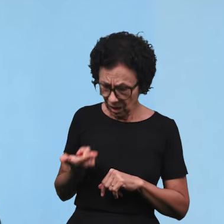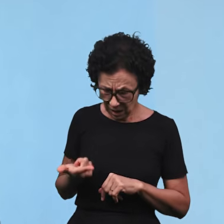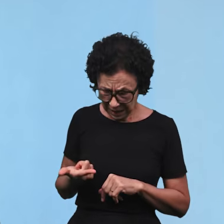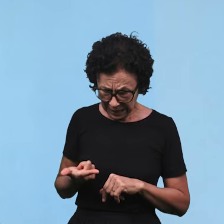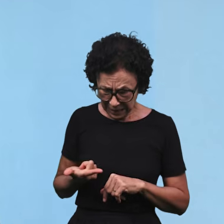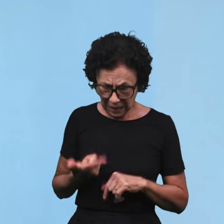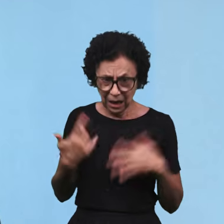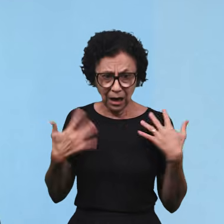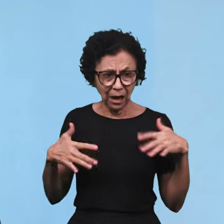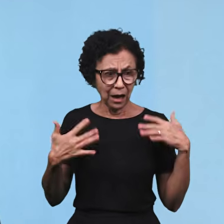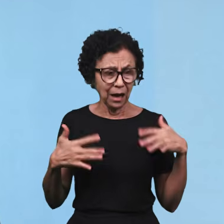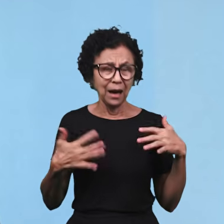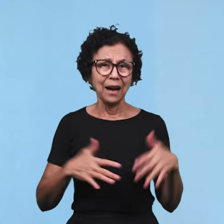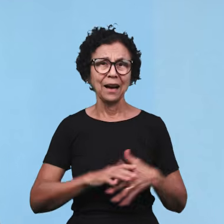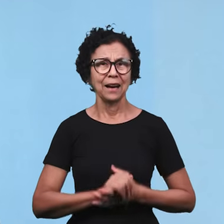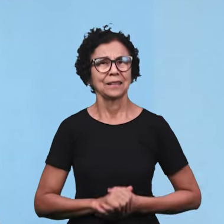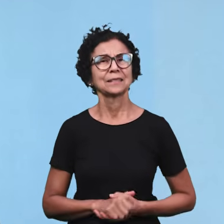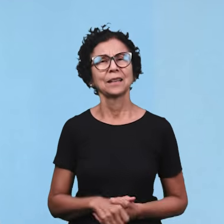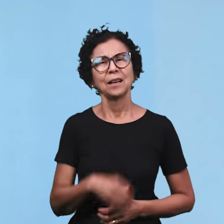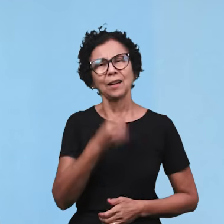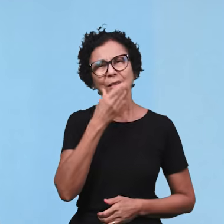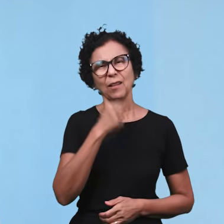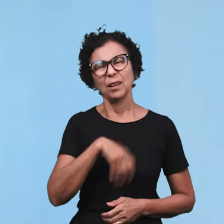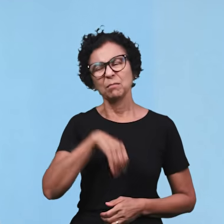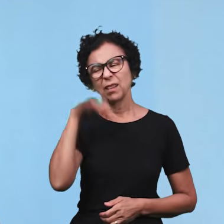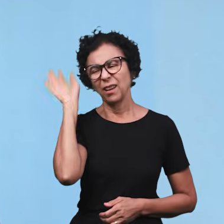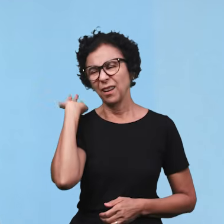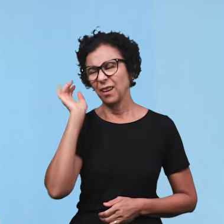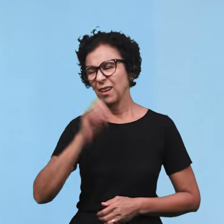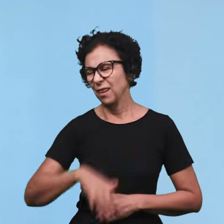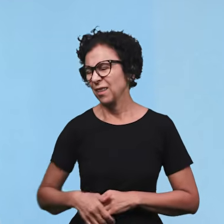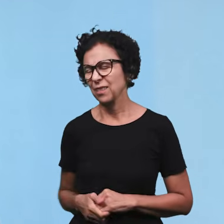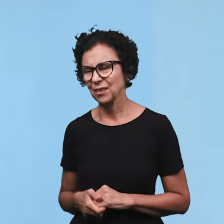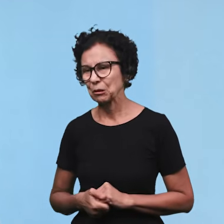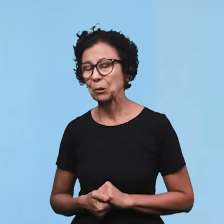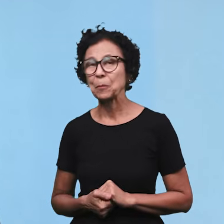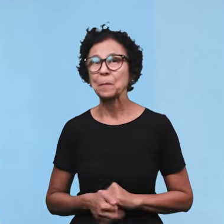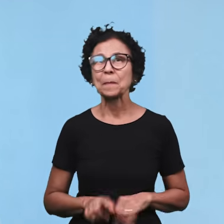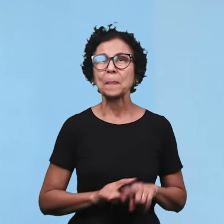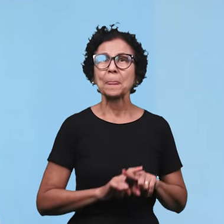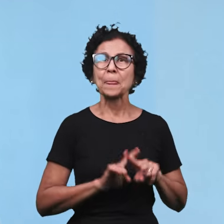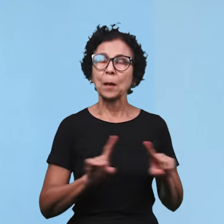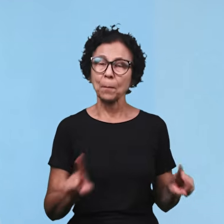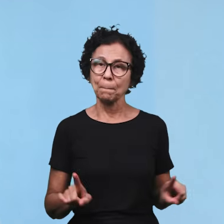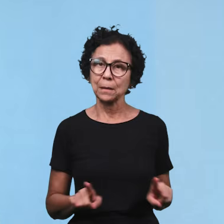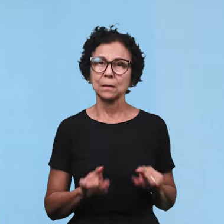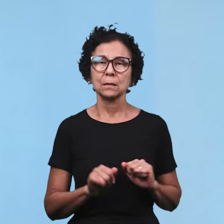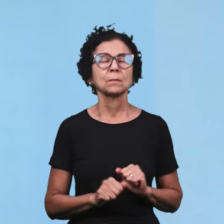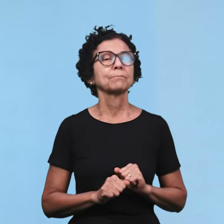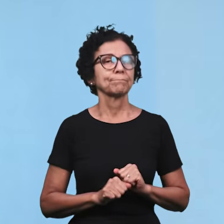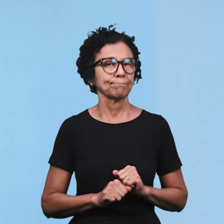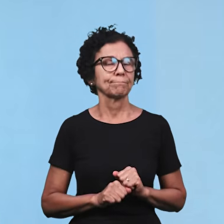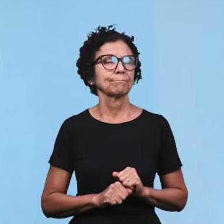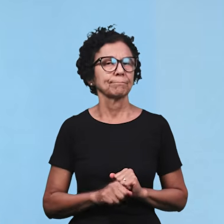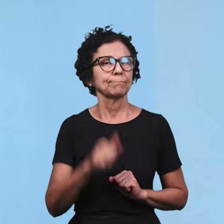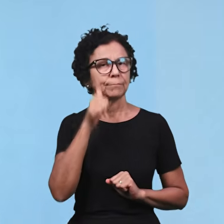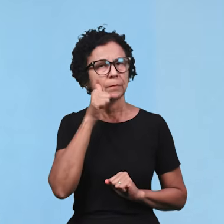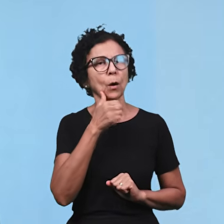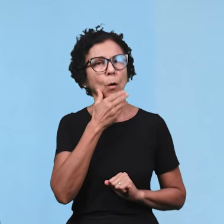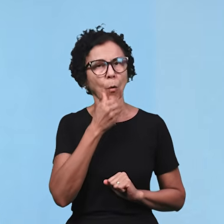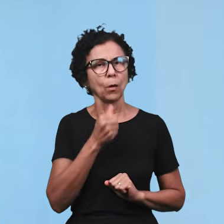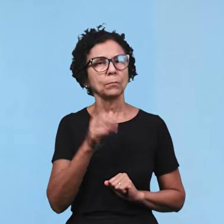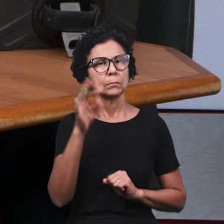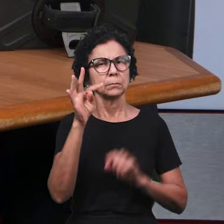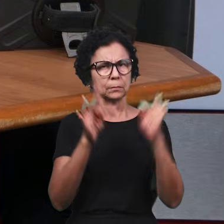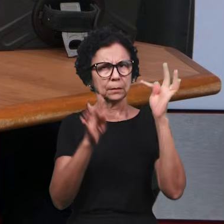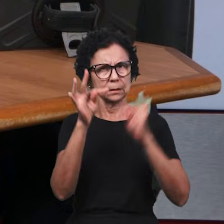pouco mais relaxado, mas se eu fosse dar uma orientação, eu acredito que o ideal é começar a tratar o quanto antes, tanto o homem quanto a mulher. Eu